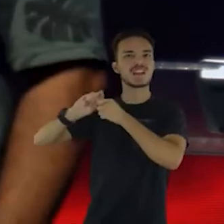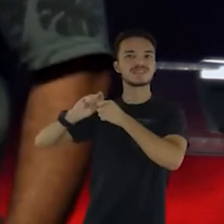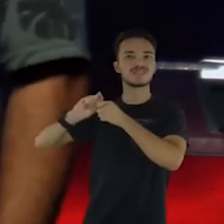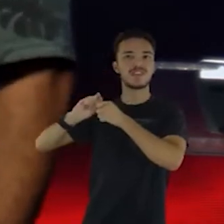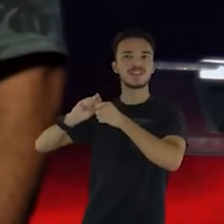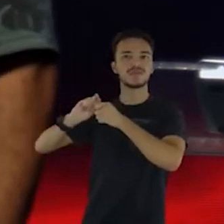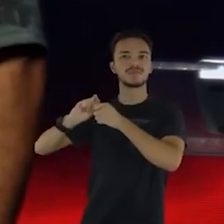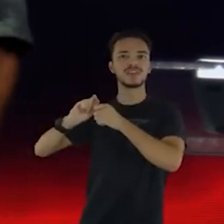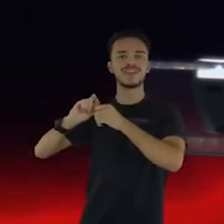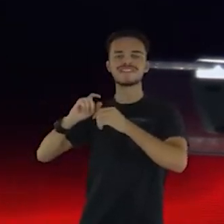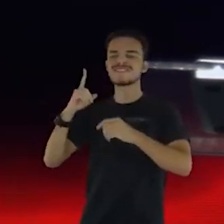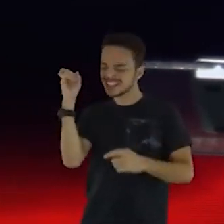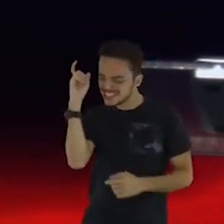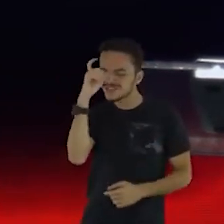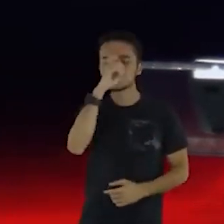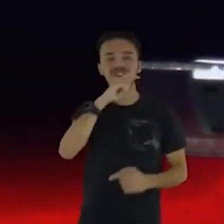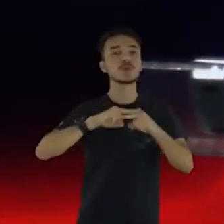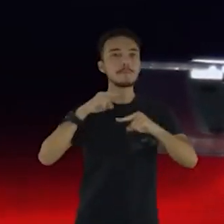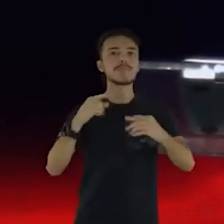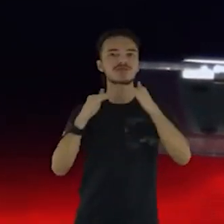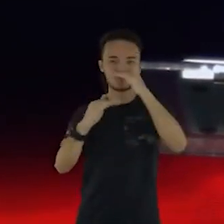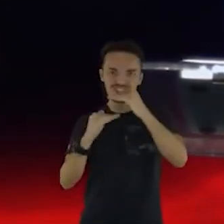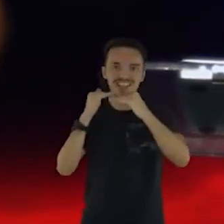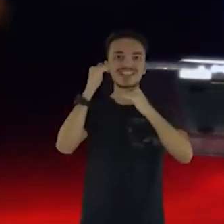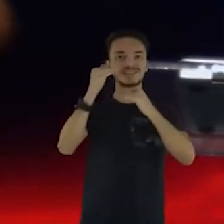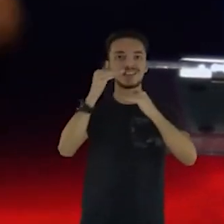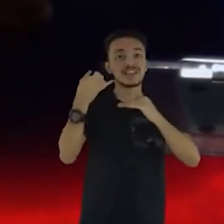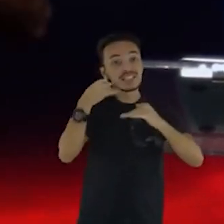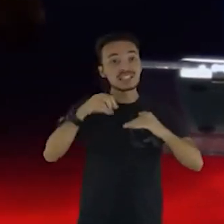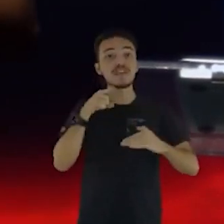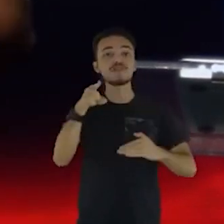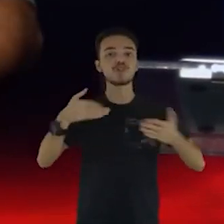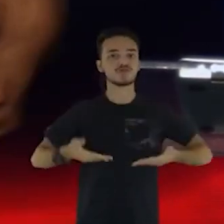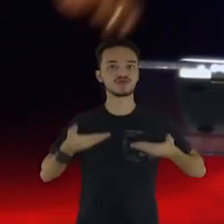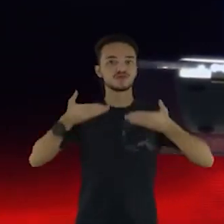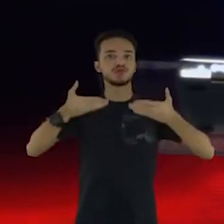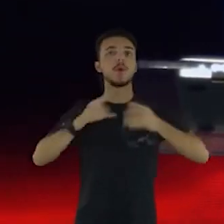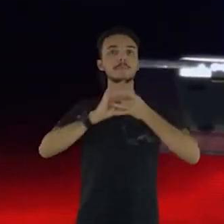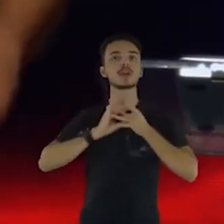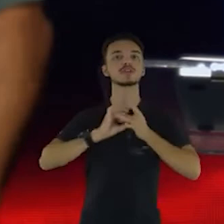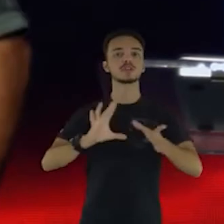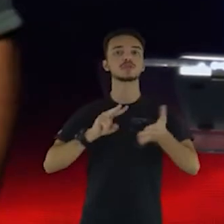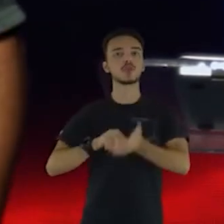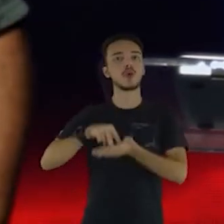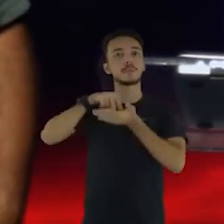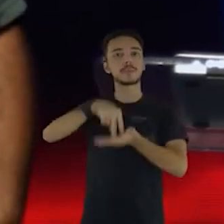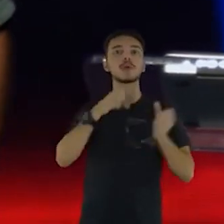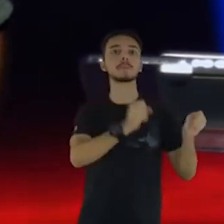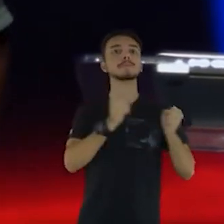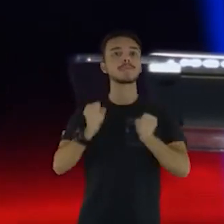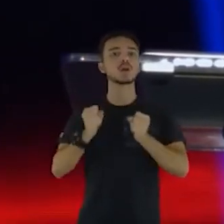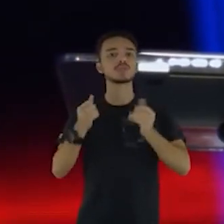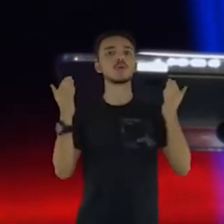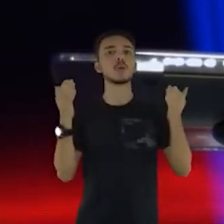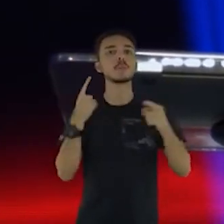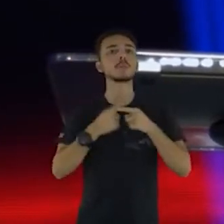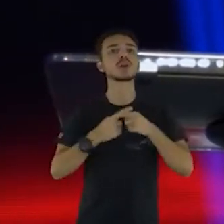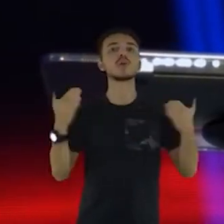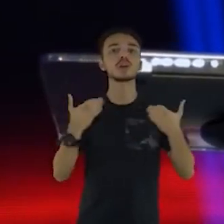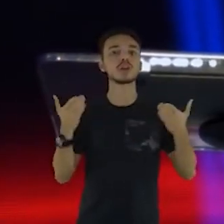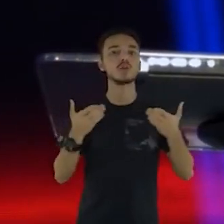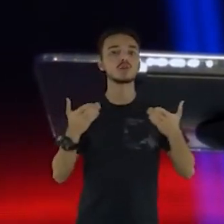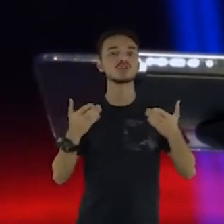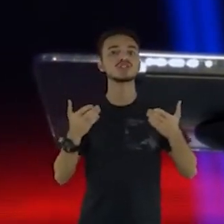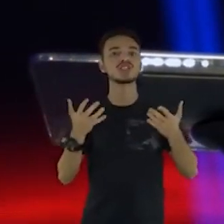vai crescer? Se você estiver disposto a ser esticado para crescer, se coloca de pé, eu quero orar por você.